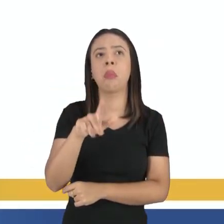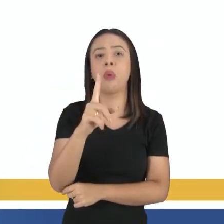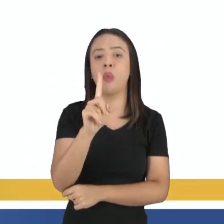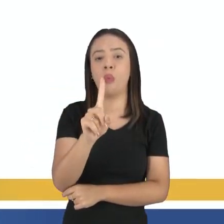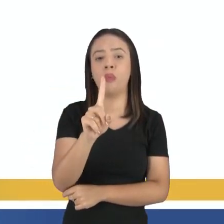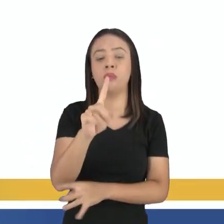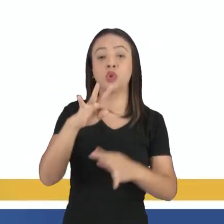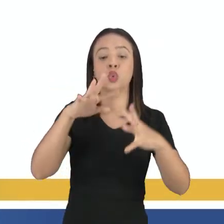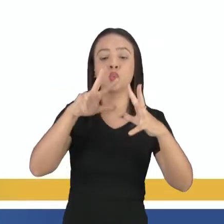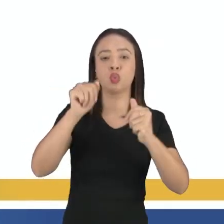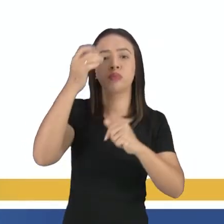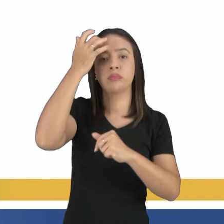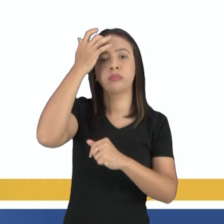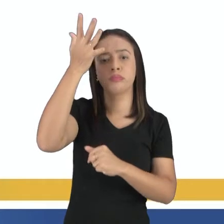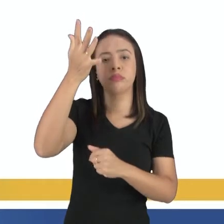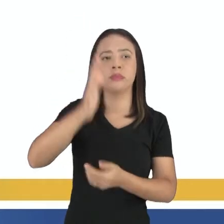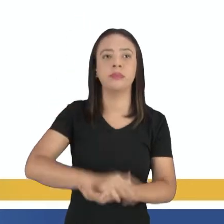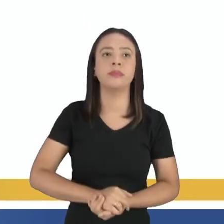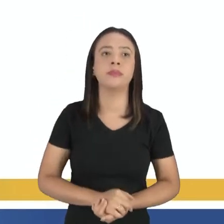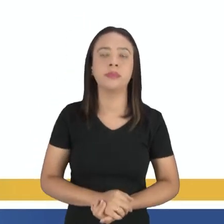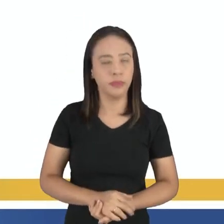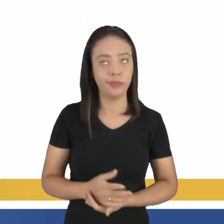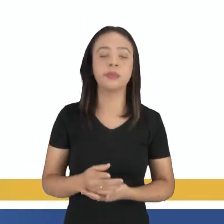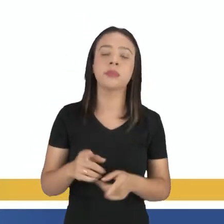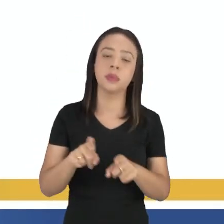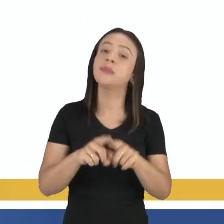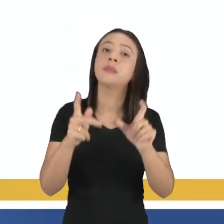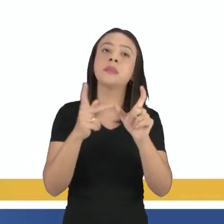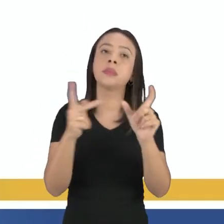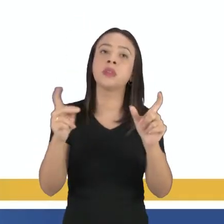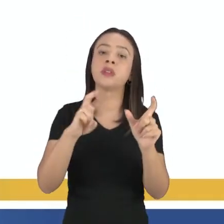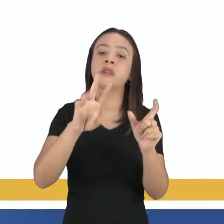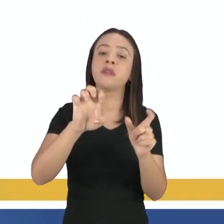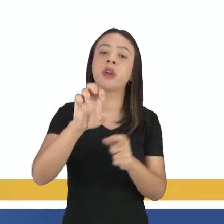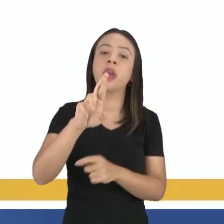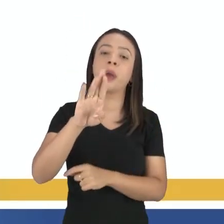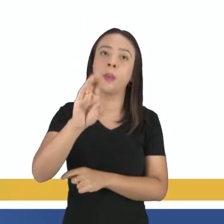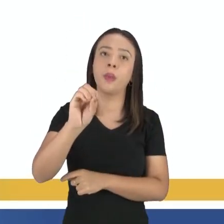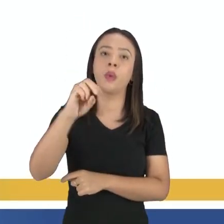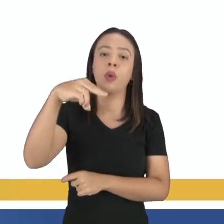Tudo é fácil, certo? E o predicado verbo nominal?